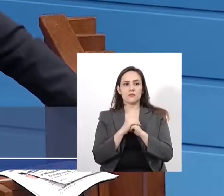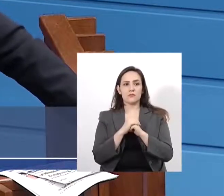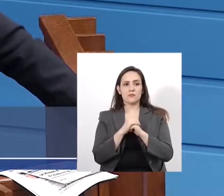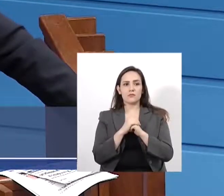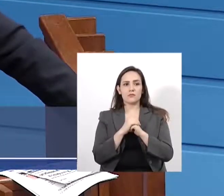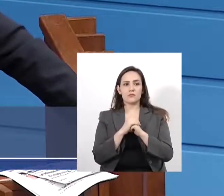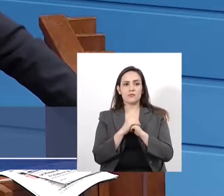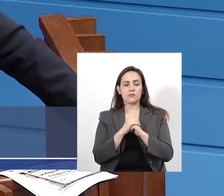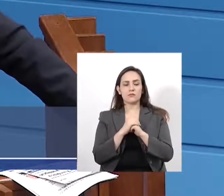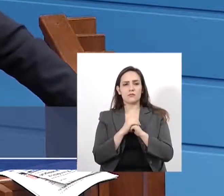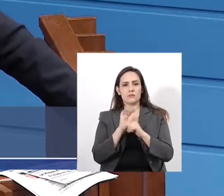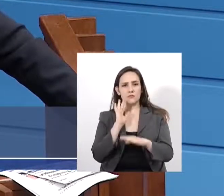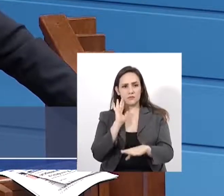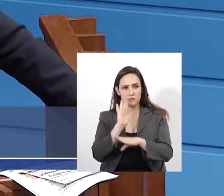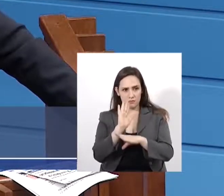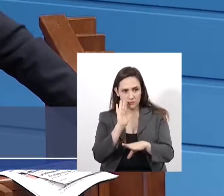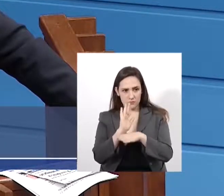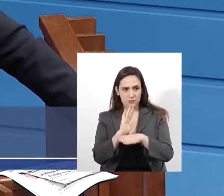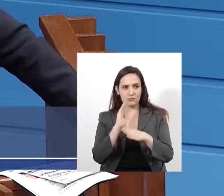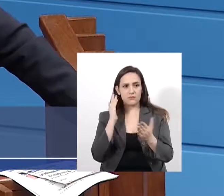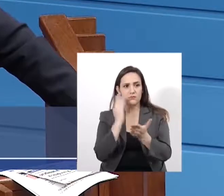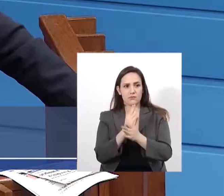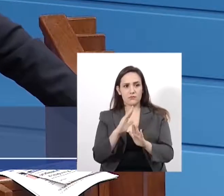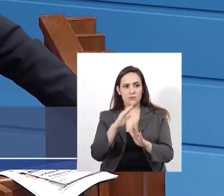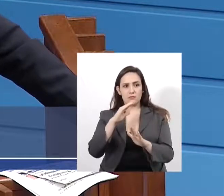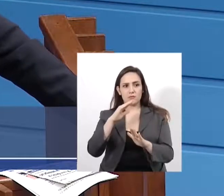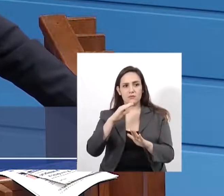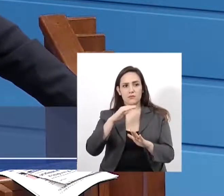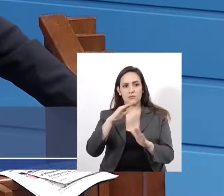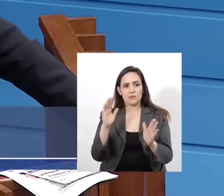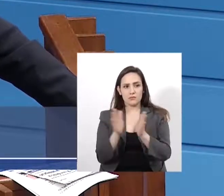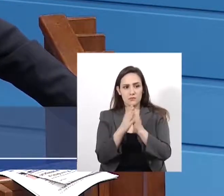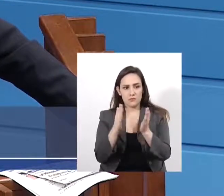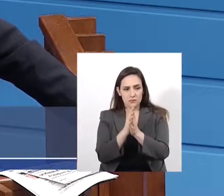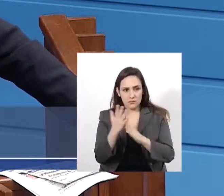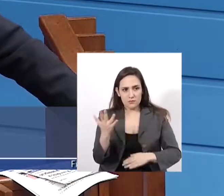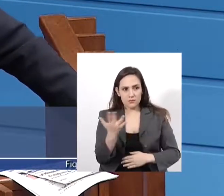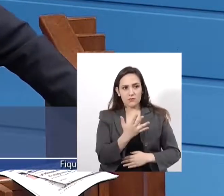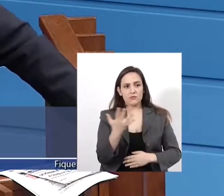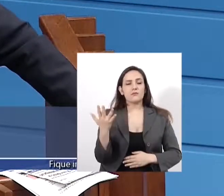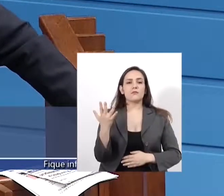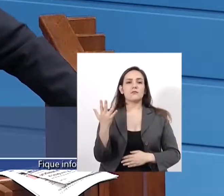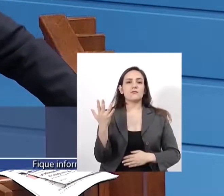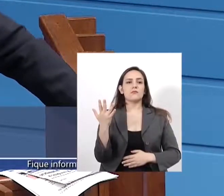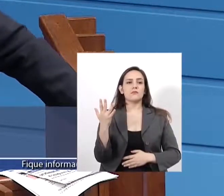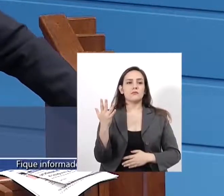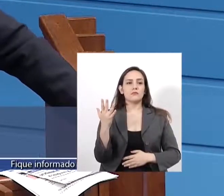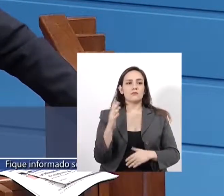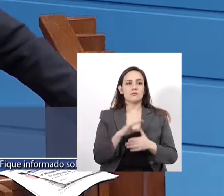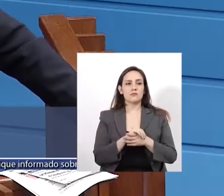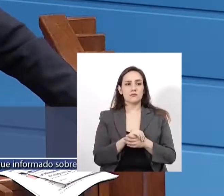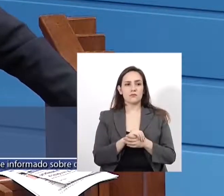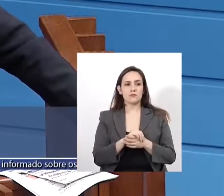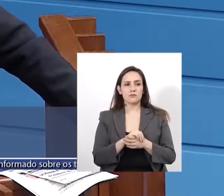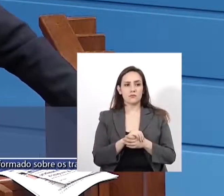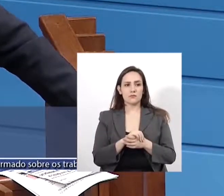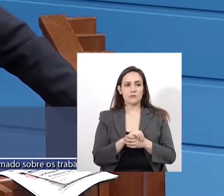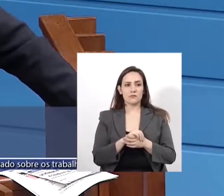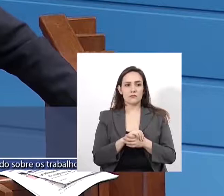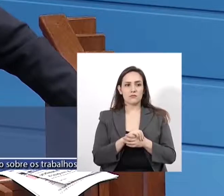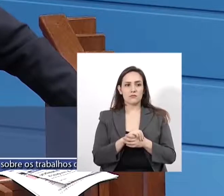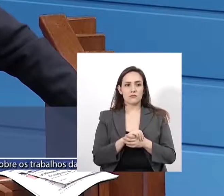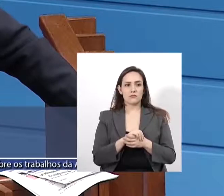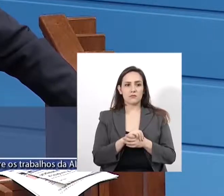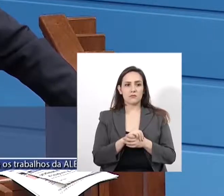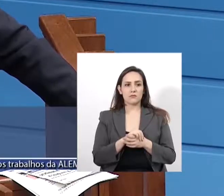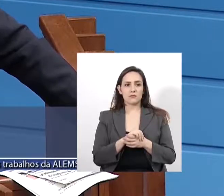ela ajuda a combater a pobreza e a fome, uma vez que para muitas pessoas